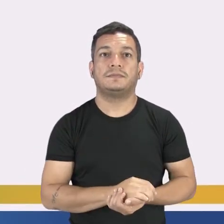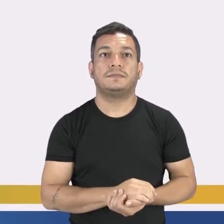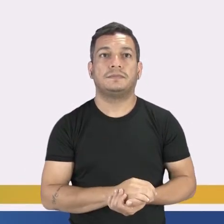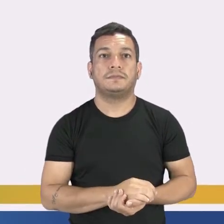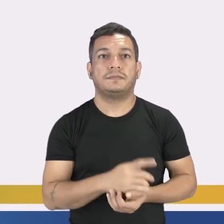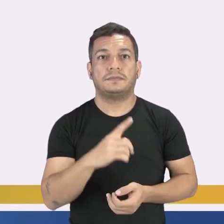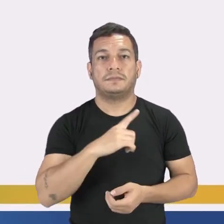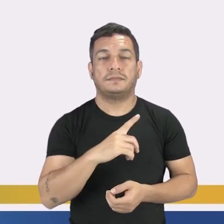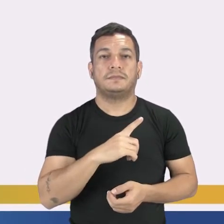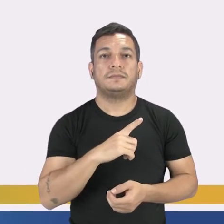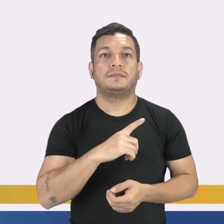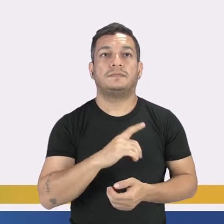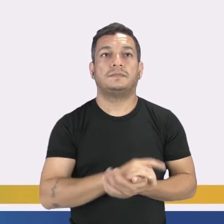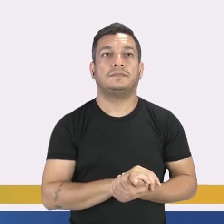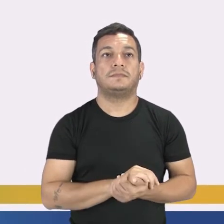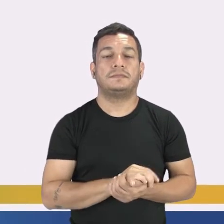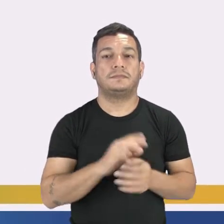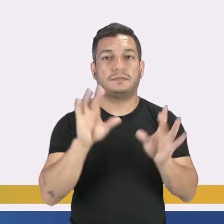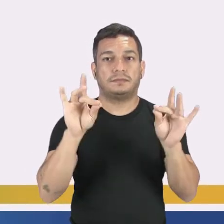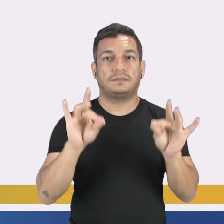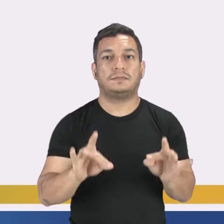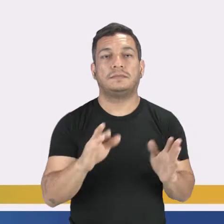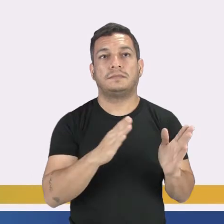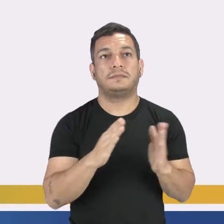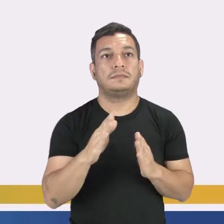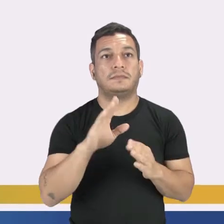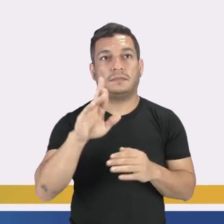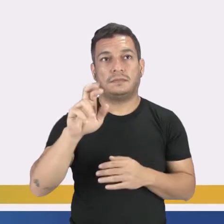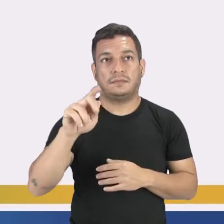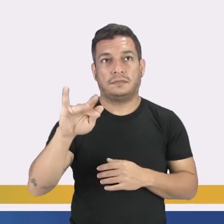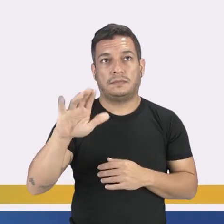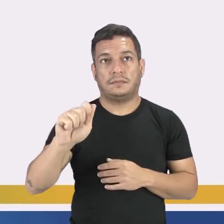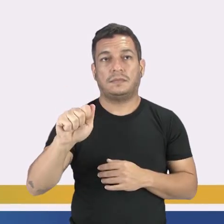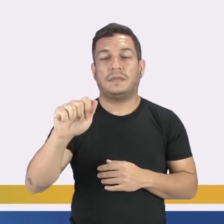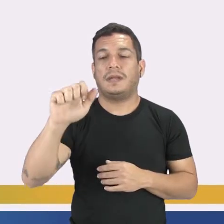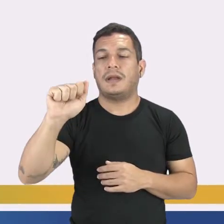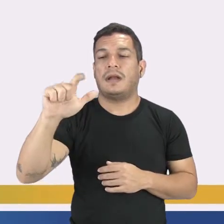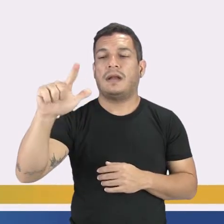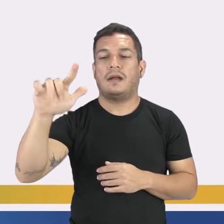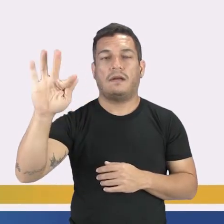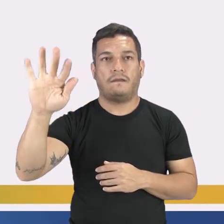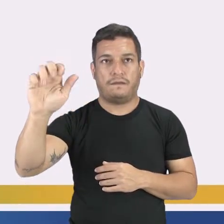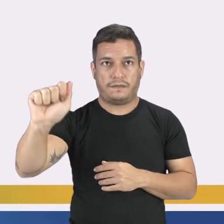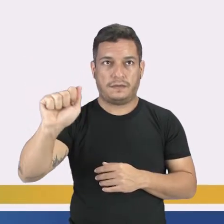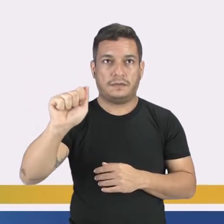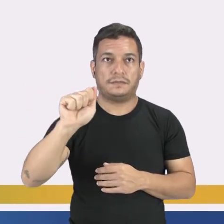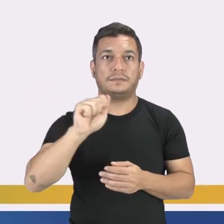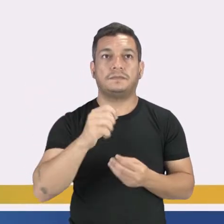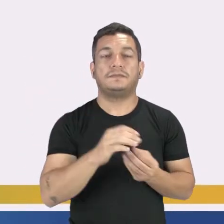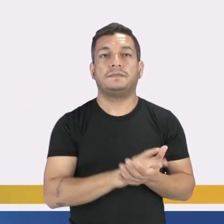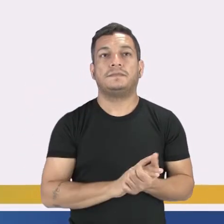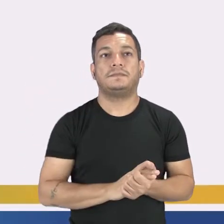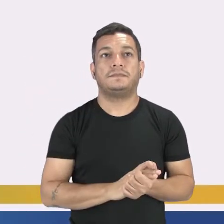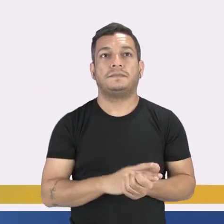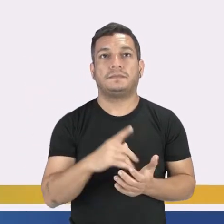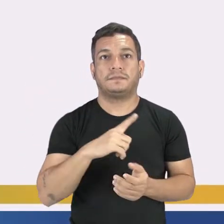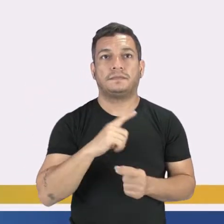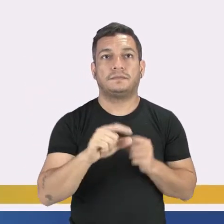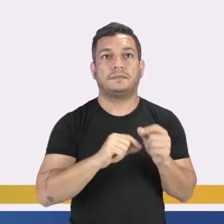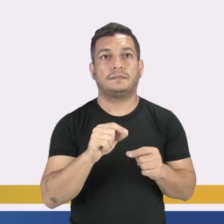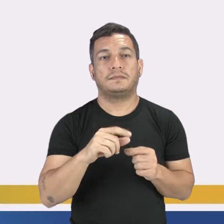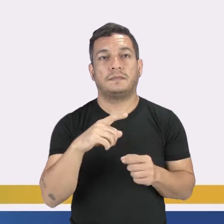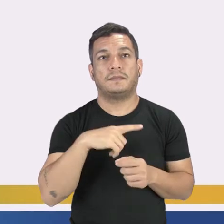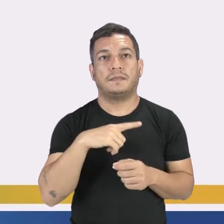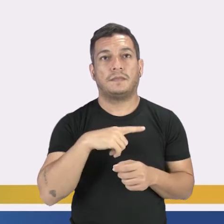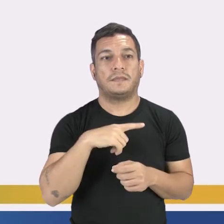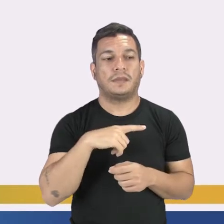Então aqui eu tenho especificadamente mais à frente a radiação alfa, ou a emissão de radiação alfa. possui pequeno poder